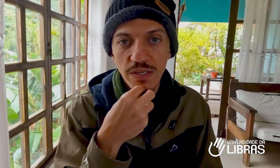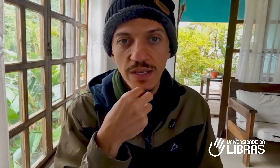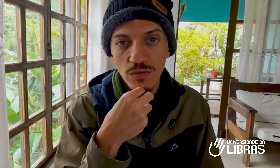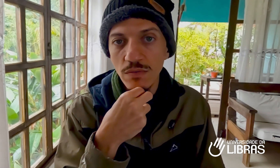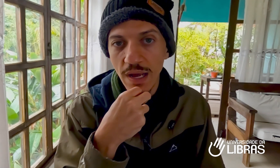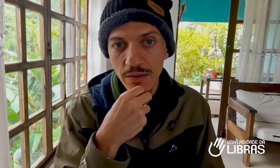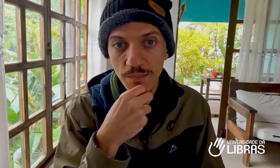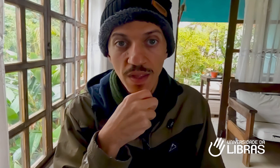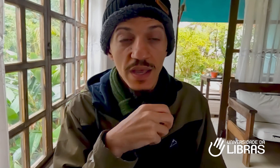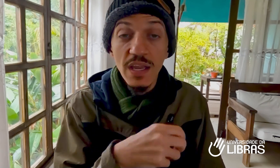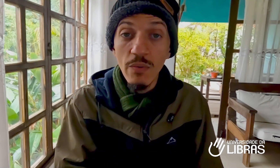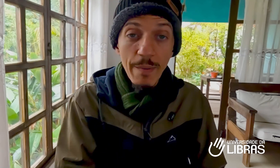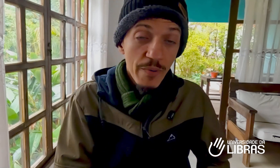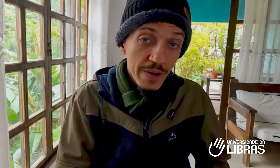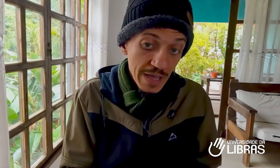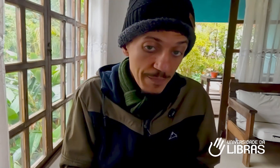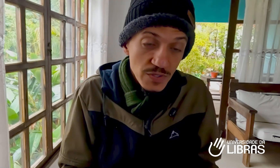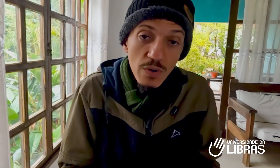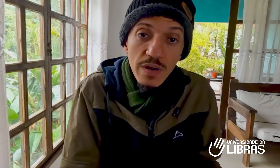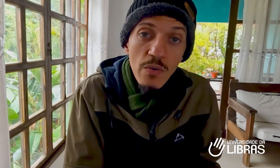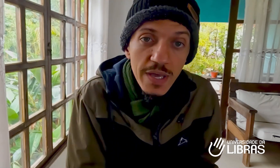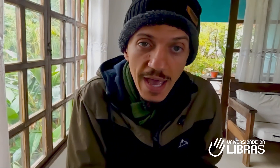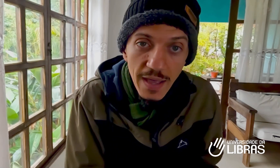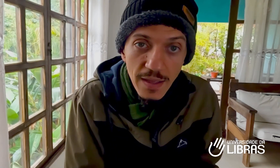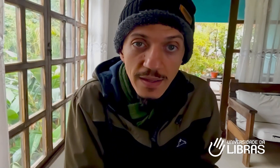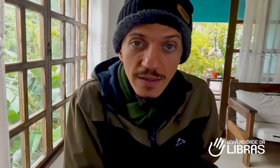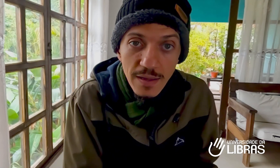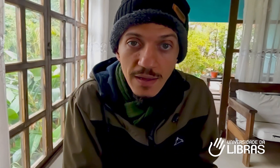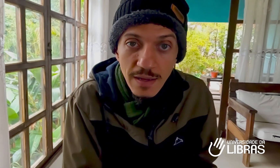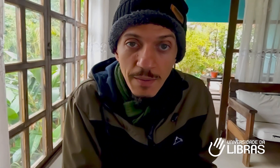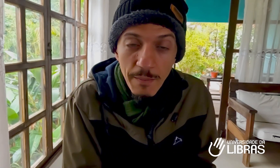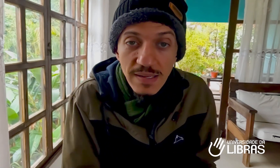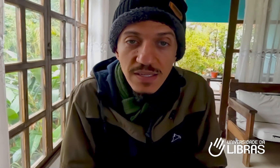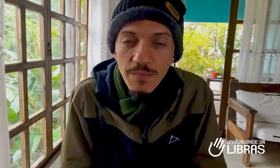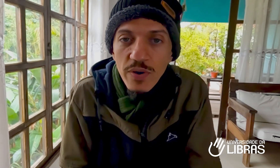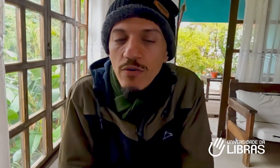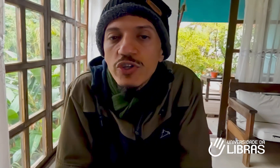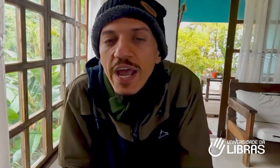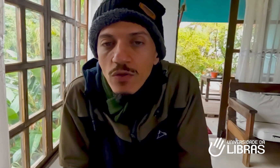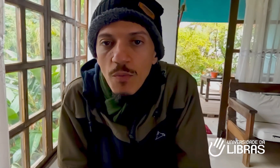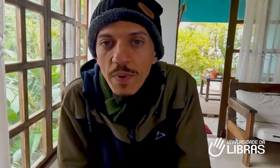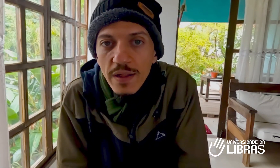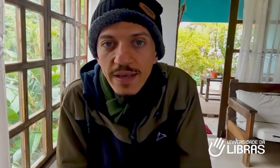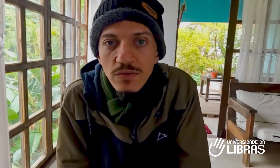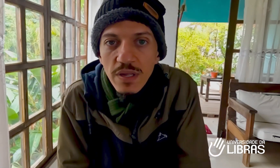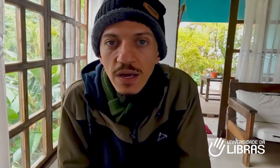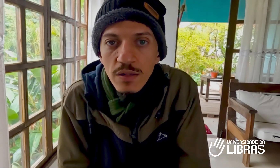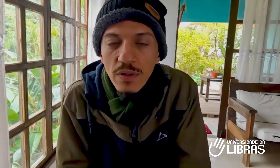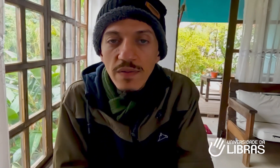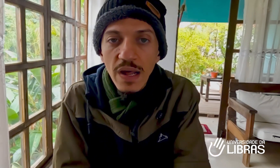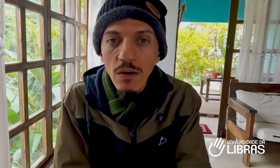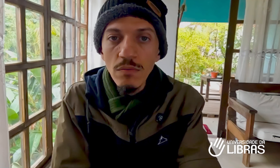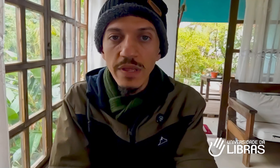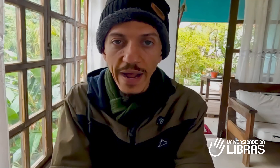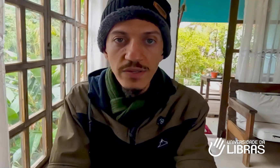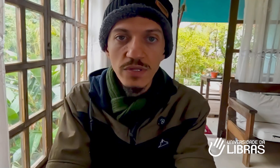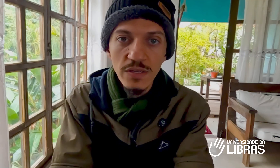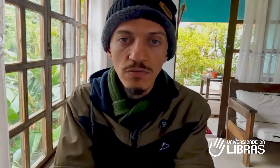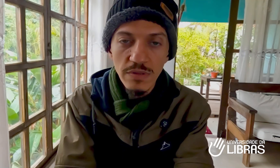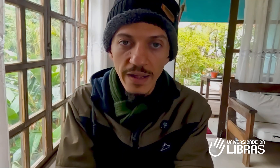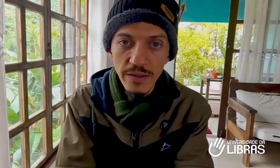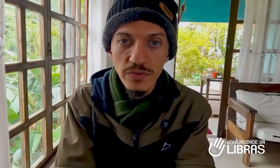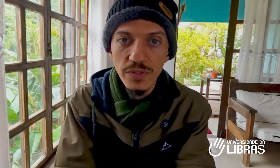atinge esse resultado. E não é porque a pessoa não quer, mas sim porque o jeito como ela está estudando não traz